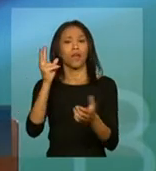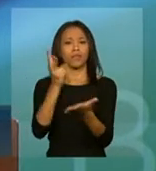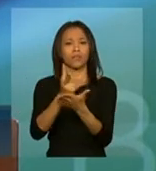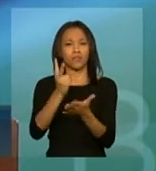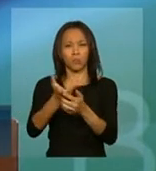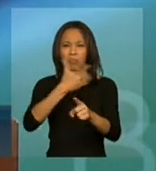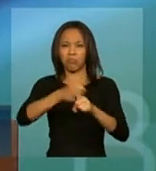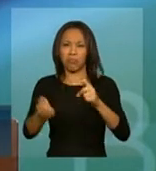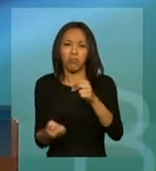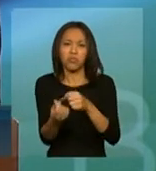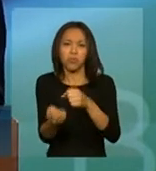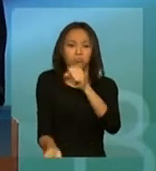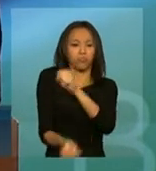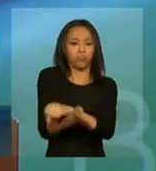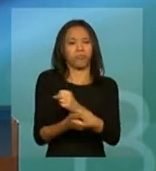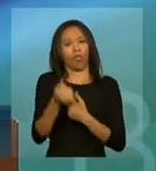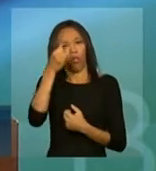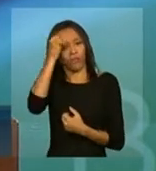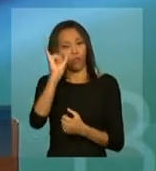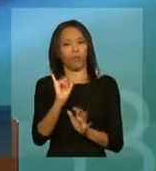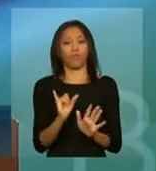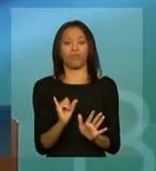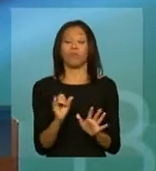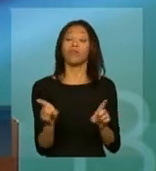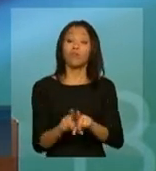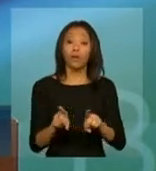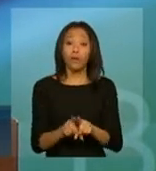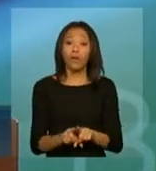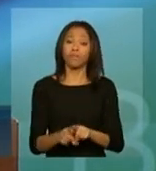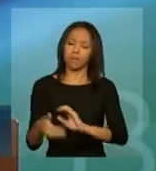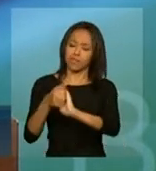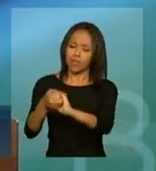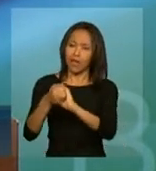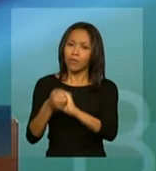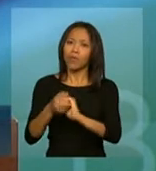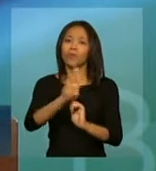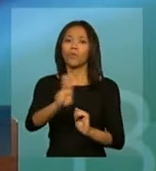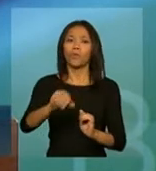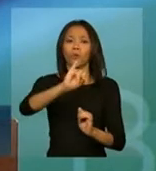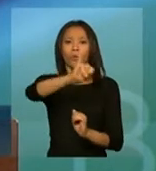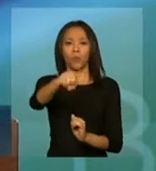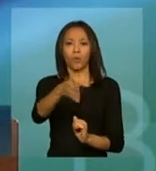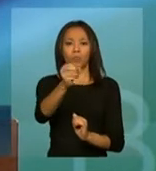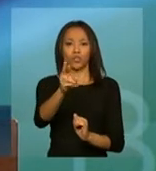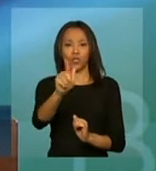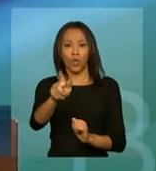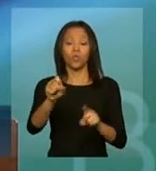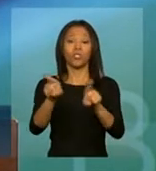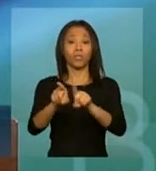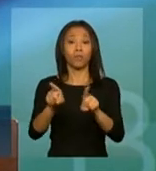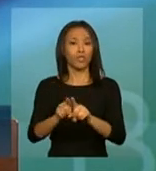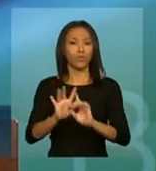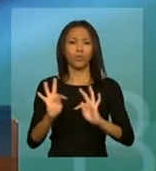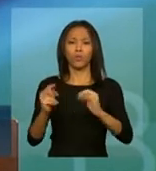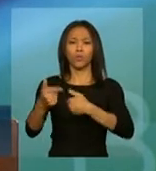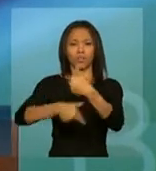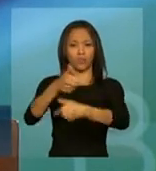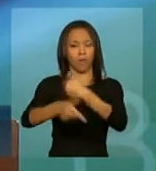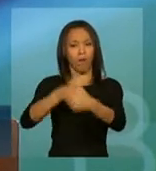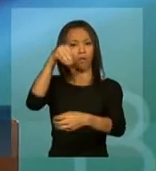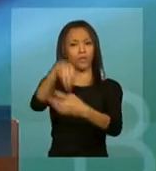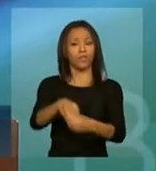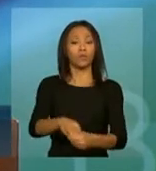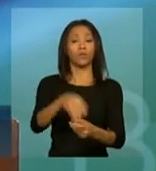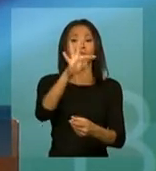chaga histórica da corrupção. Queria aqui saudar o ministro Jorge Aje, sua equipe, o TCU e todos os órgãos de controle que